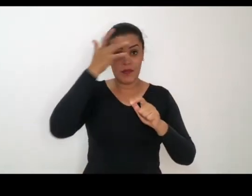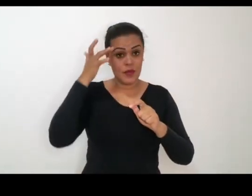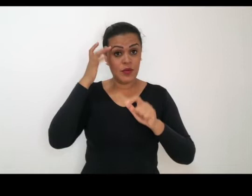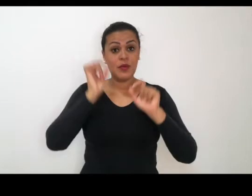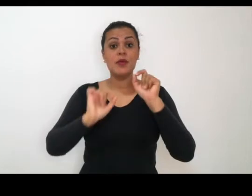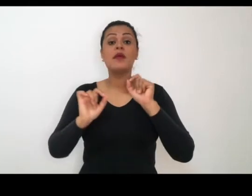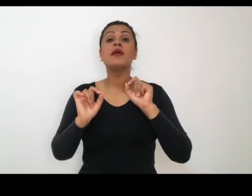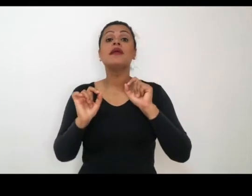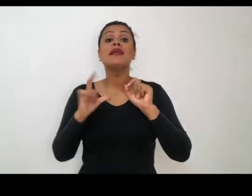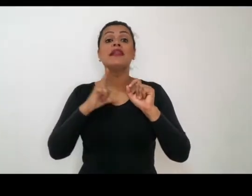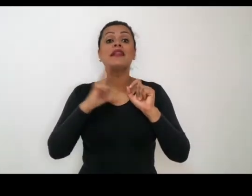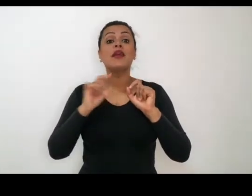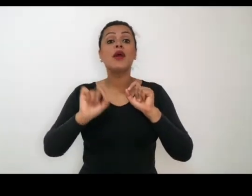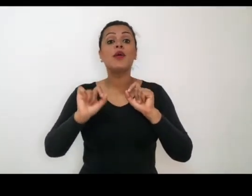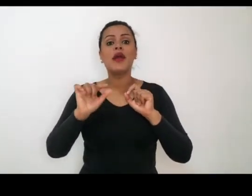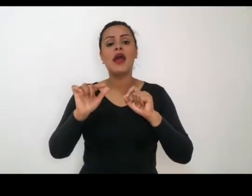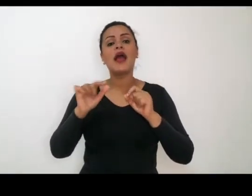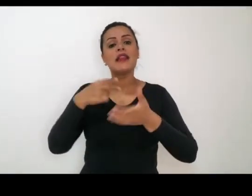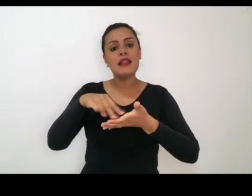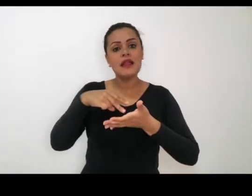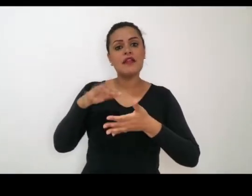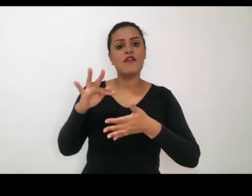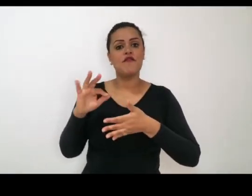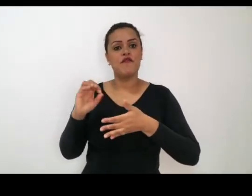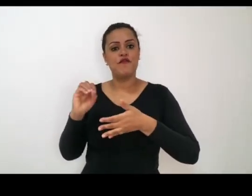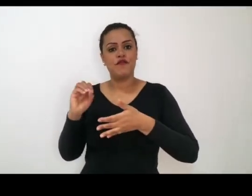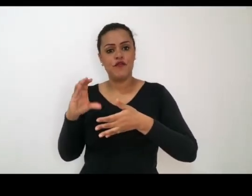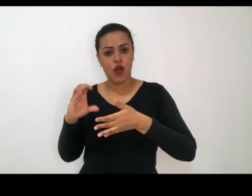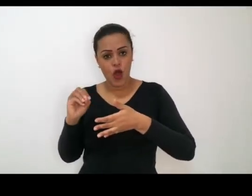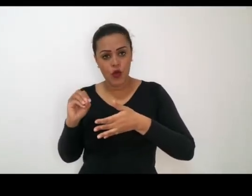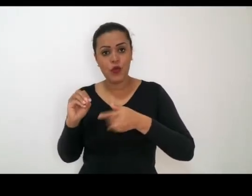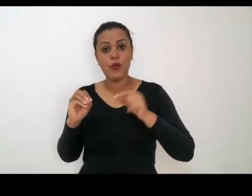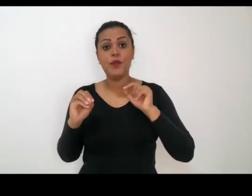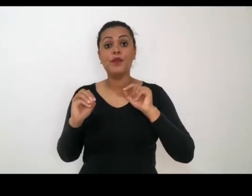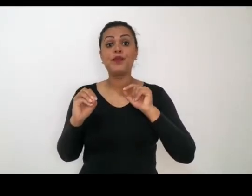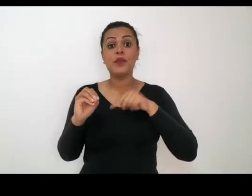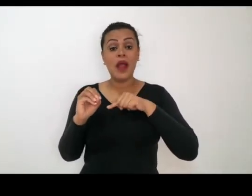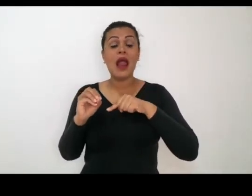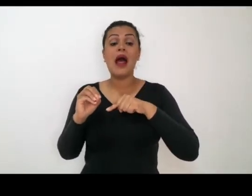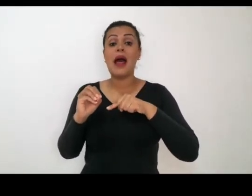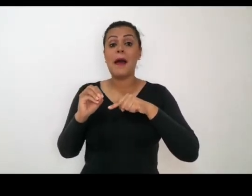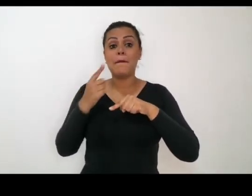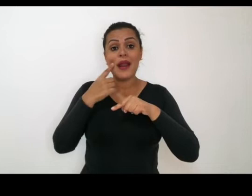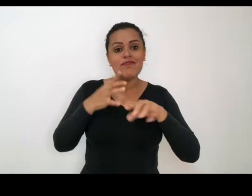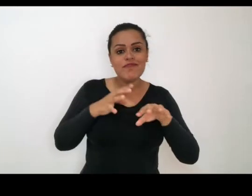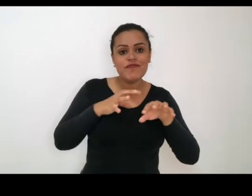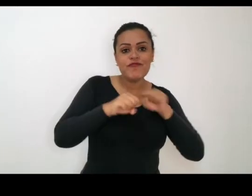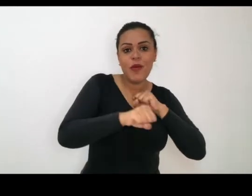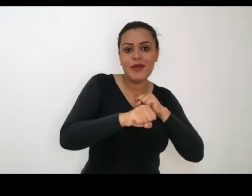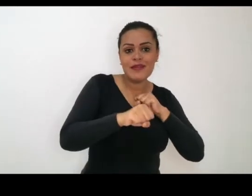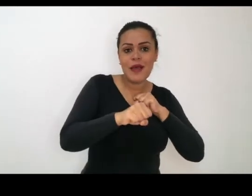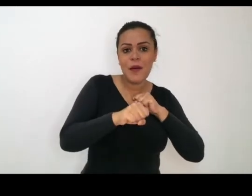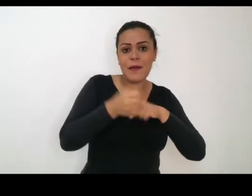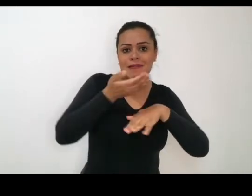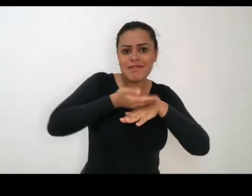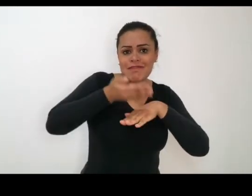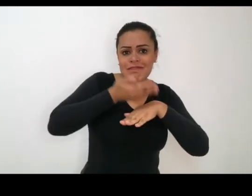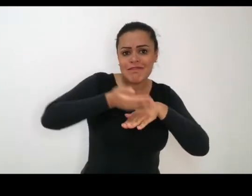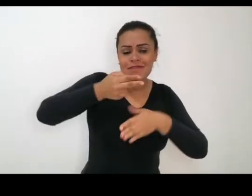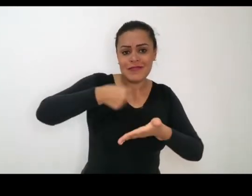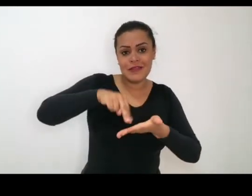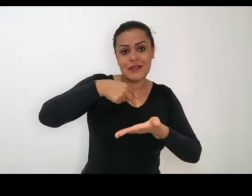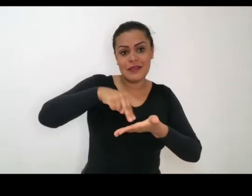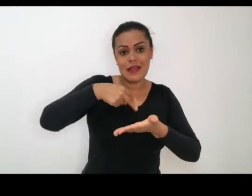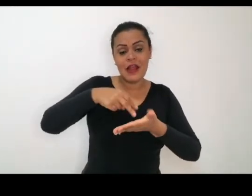como perspectiva de formação, né? de entrar nesse campo da videodança, não só nas